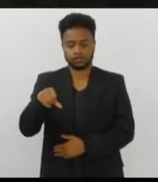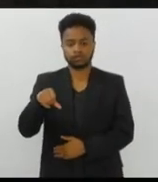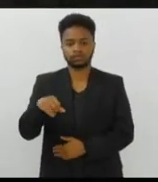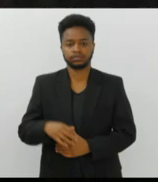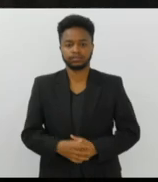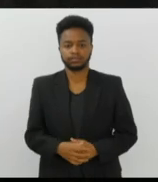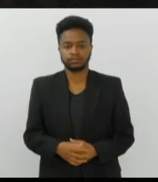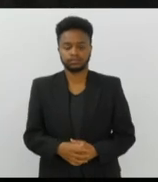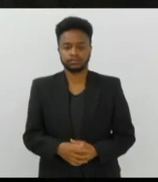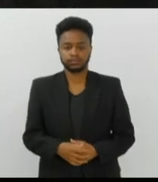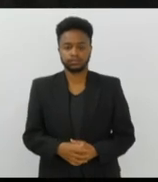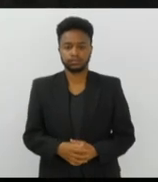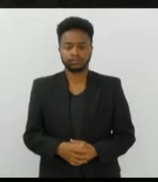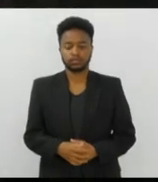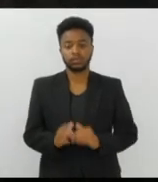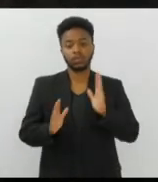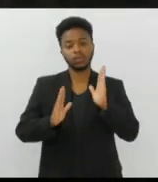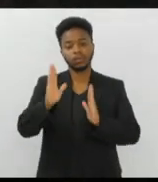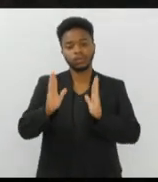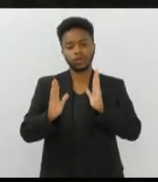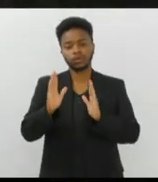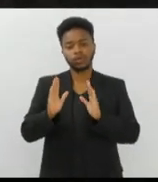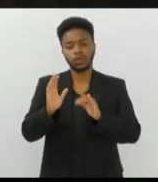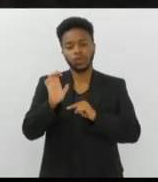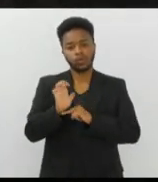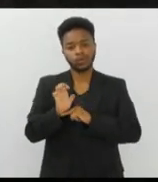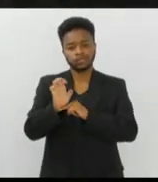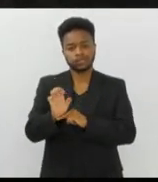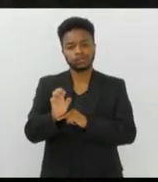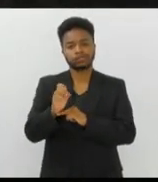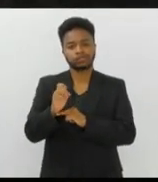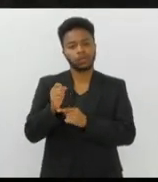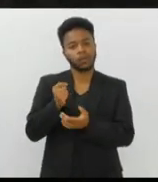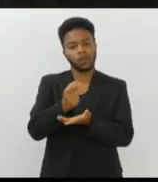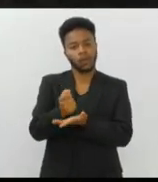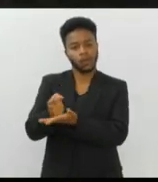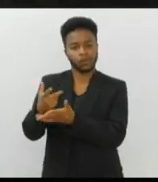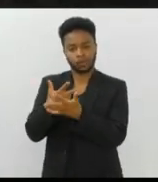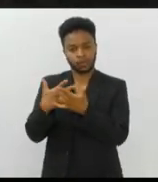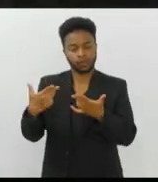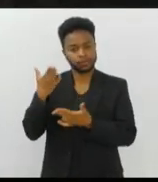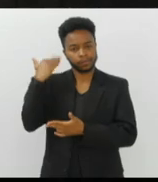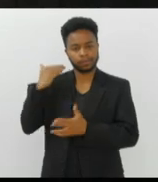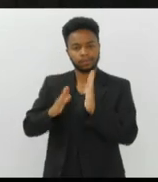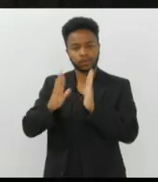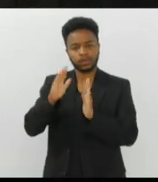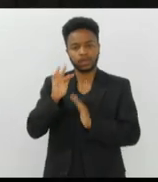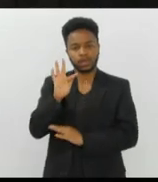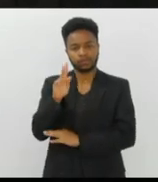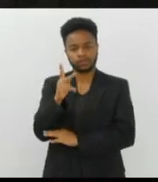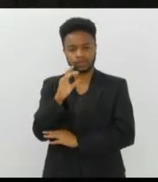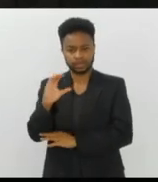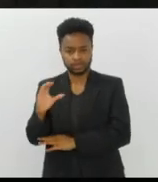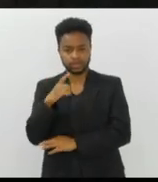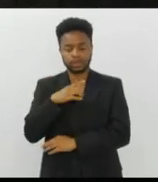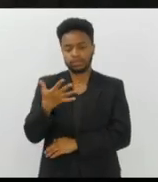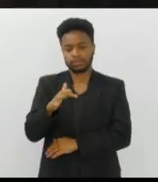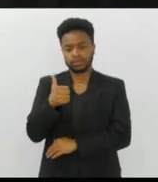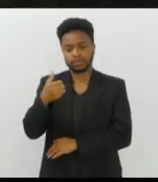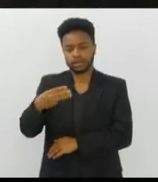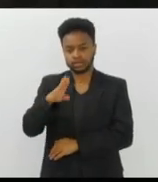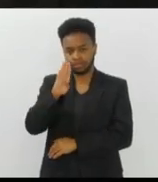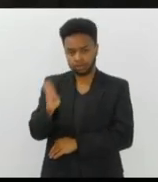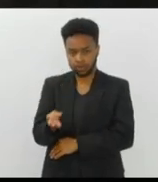1998, 99, quando o Estado fez uma consolidação de dívida, ainda no governo Fernando Henrique, da ordem de 13